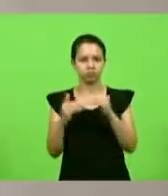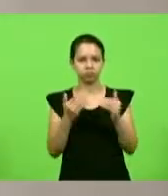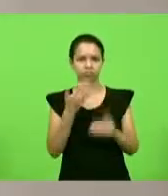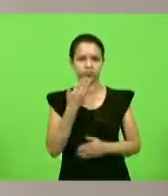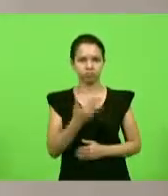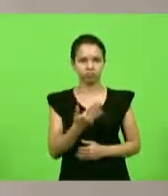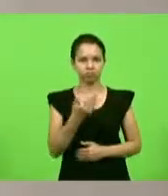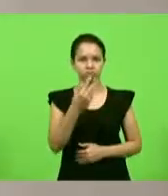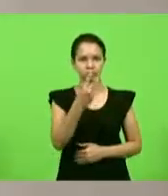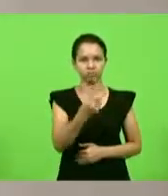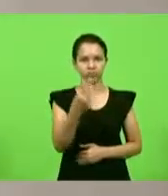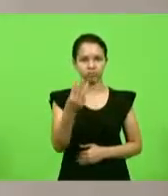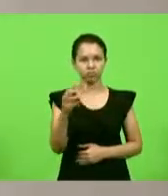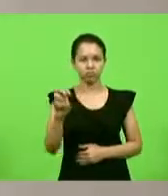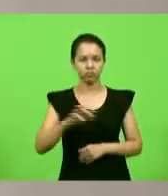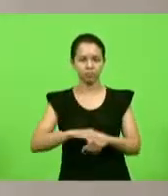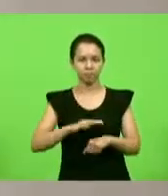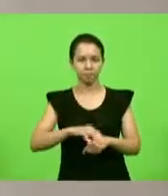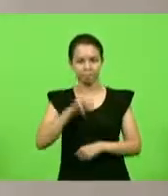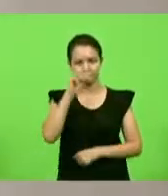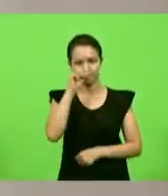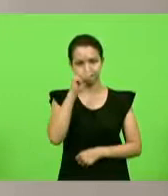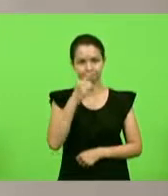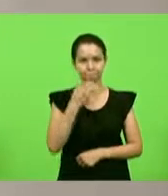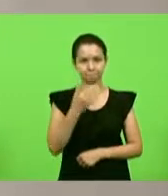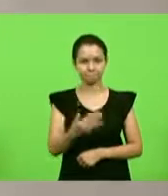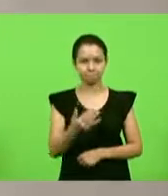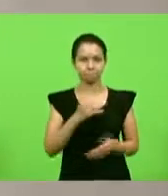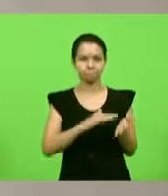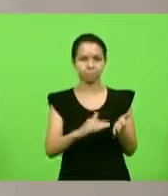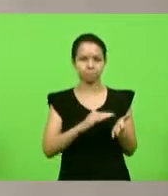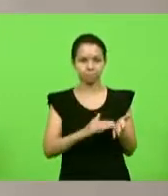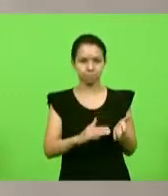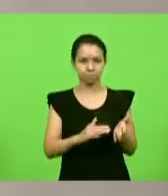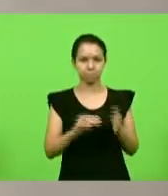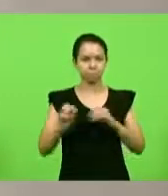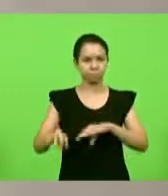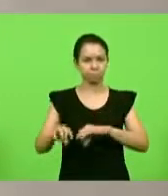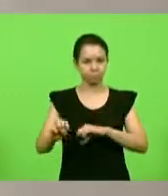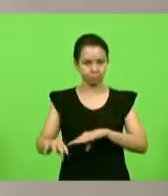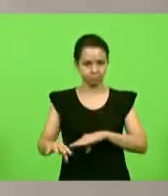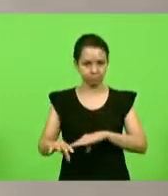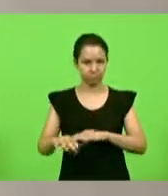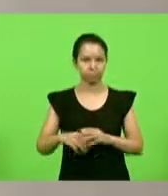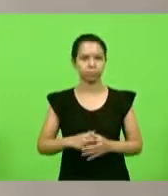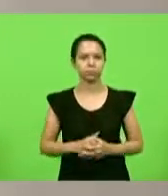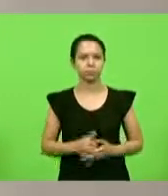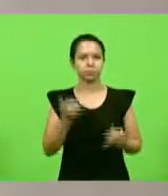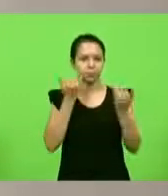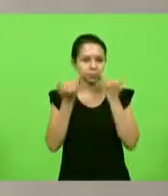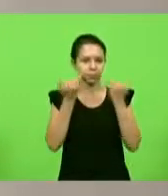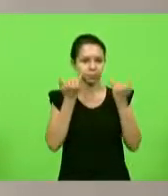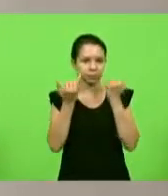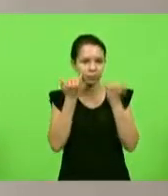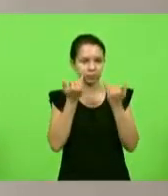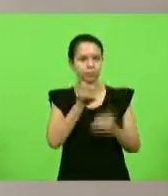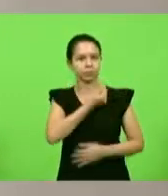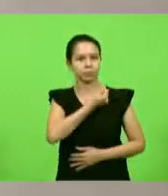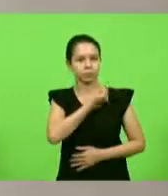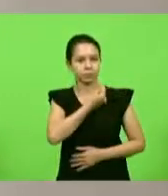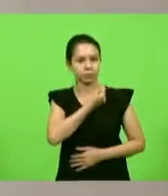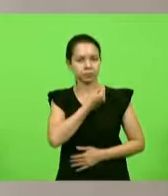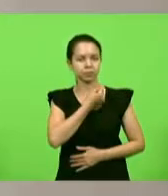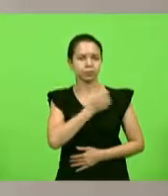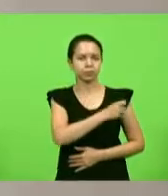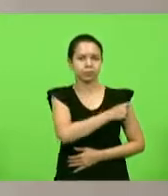informação 235, autor deputado João Amin, solicitando ao secretário de Estado da Educação Informações acerca do número de estudantes matriculados